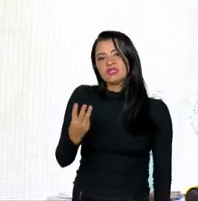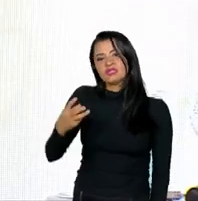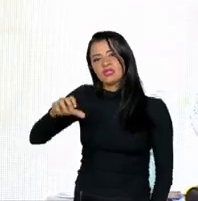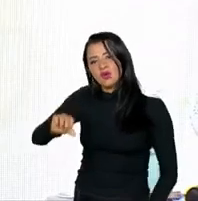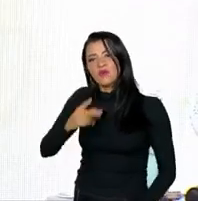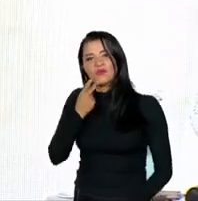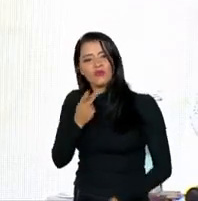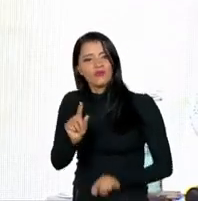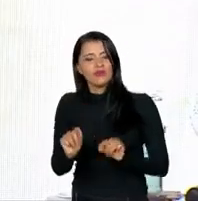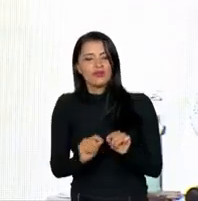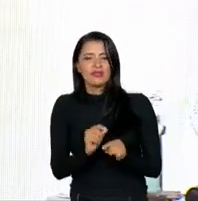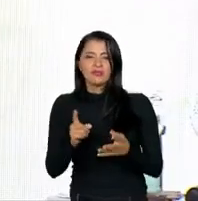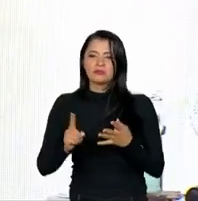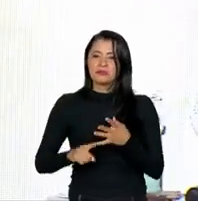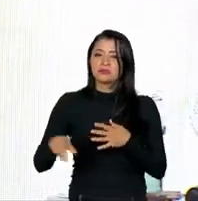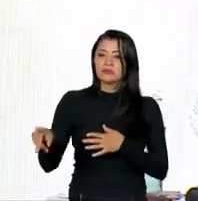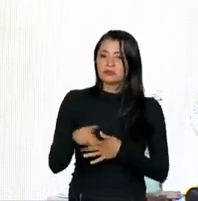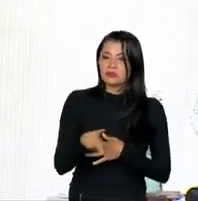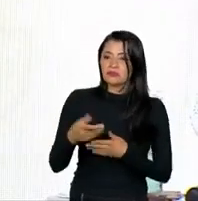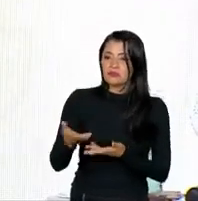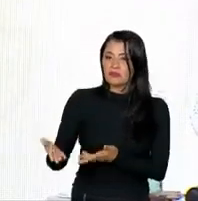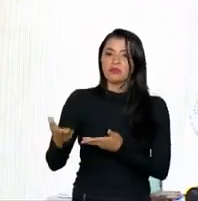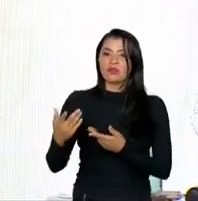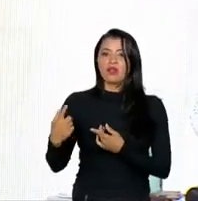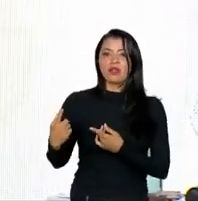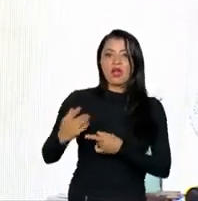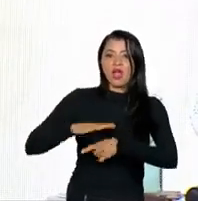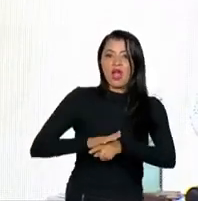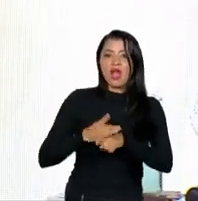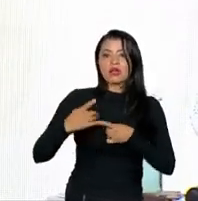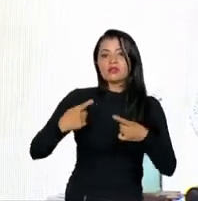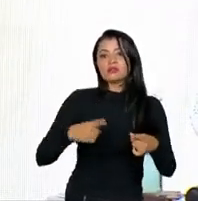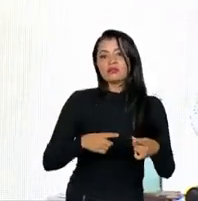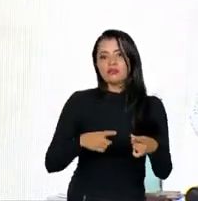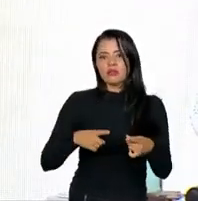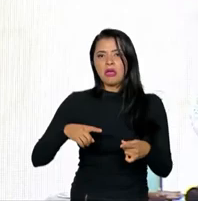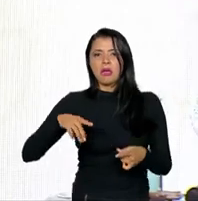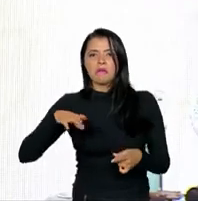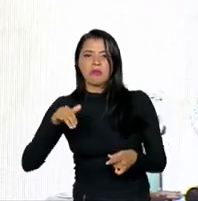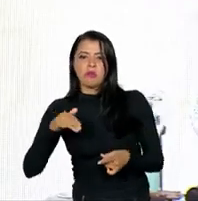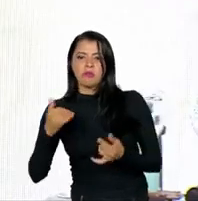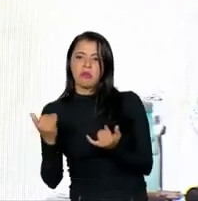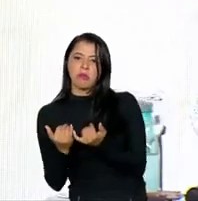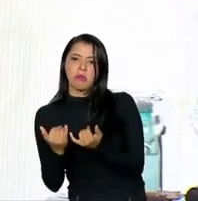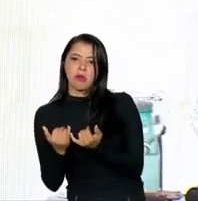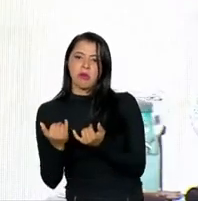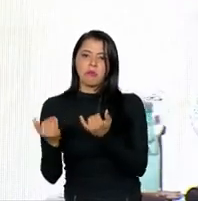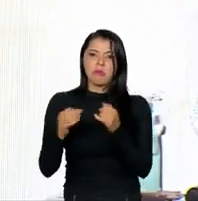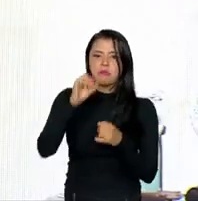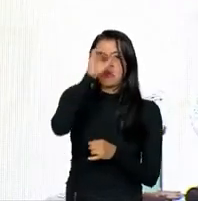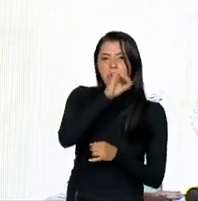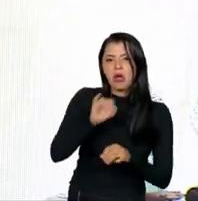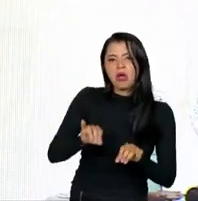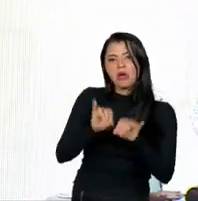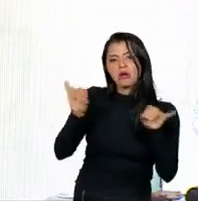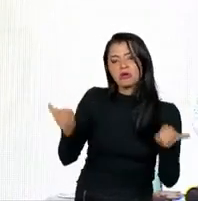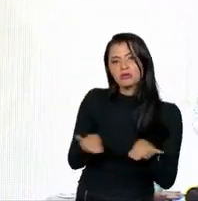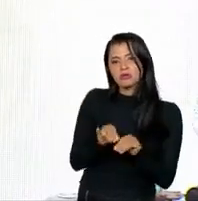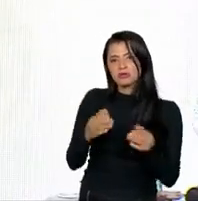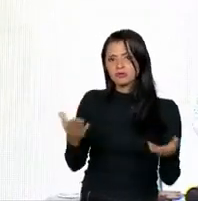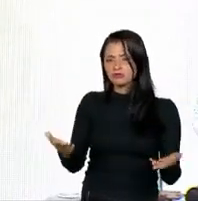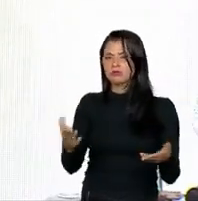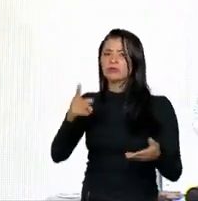quando a gente fala de professores antirracistas, é mimimi. Mas a importância disso a gente